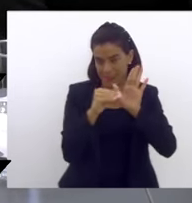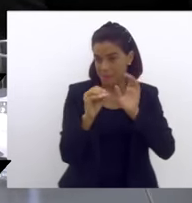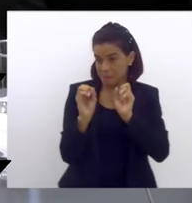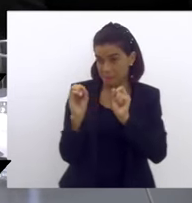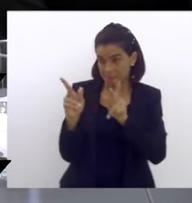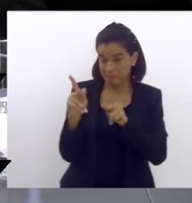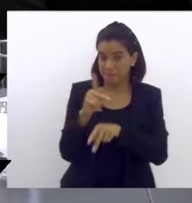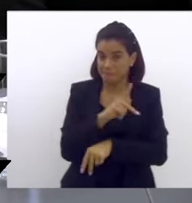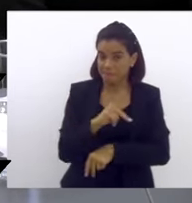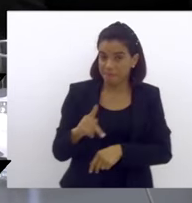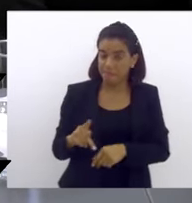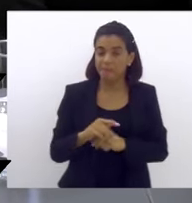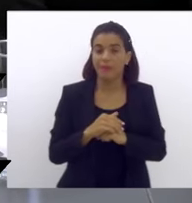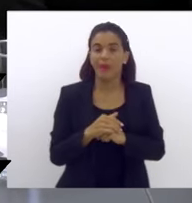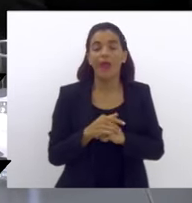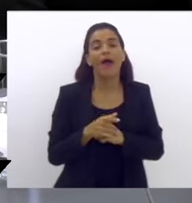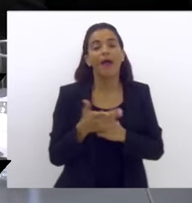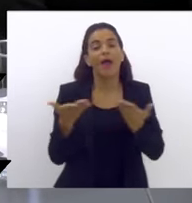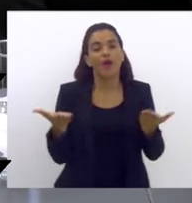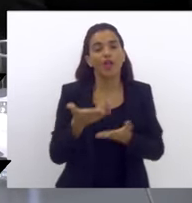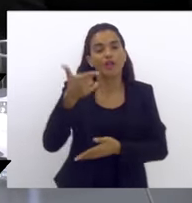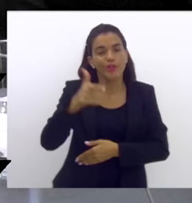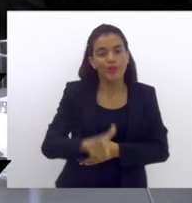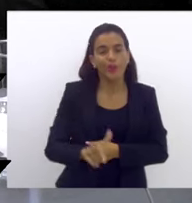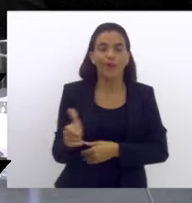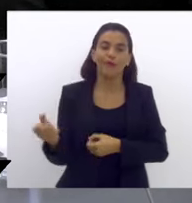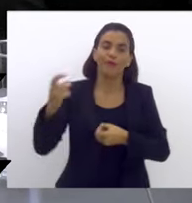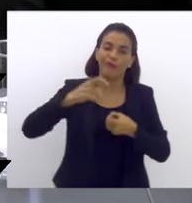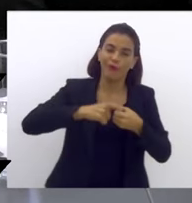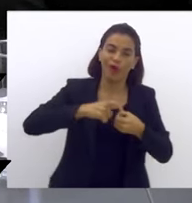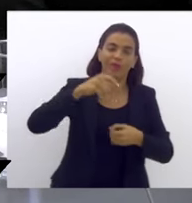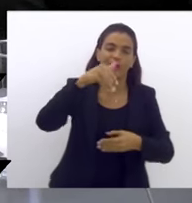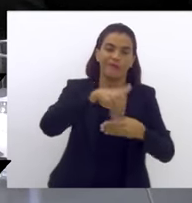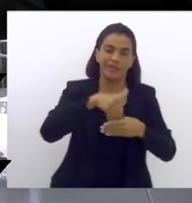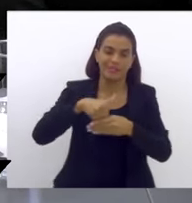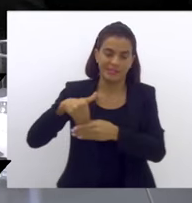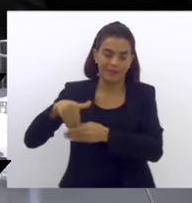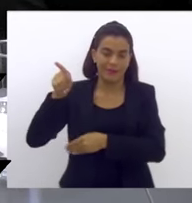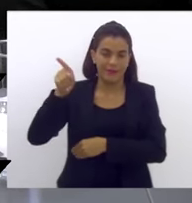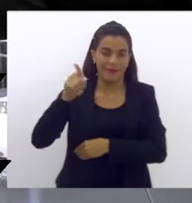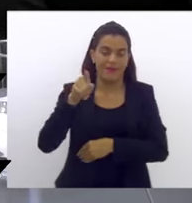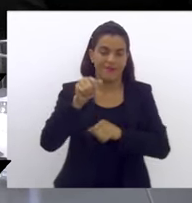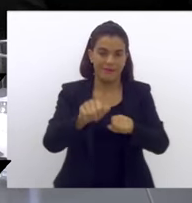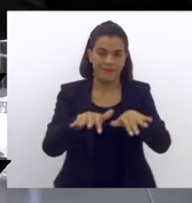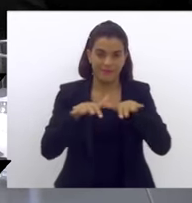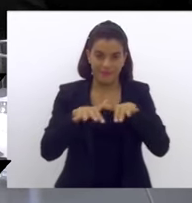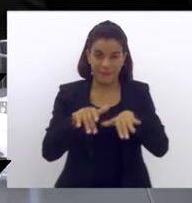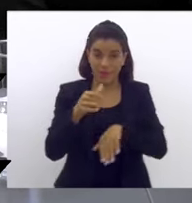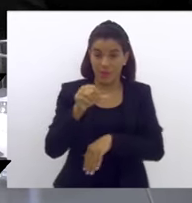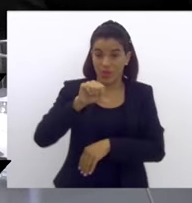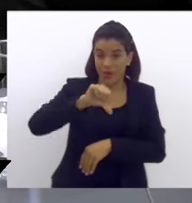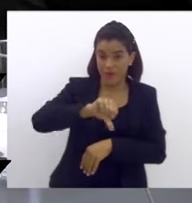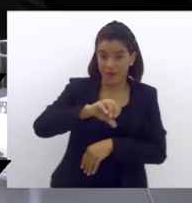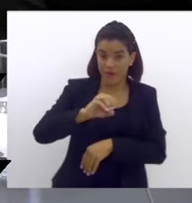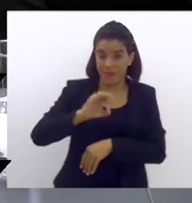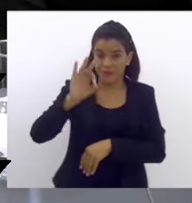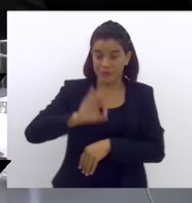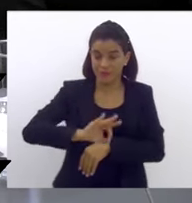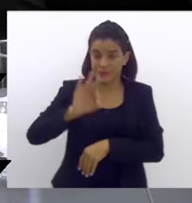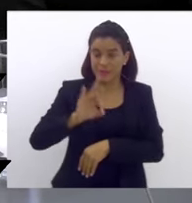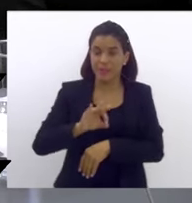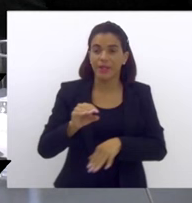Presidente aí vai a plenário 95% das assessorias